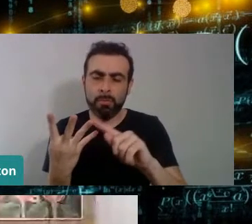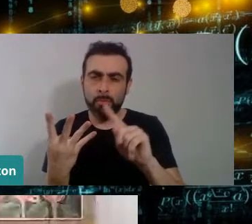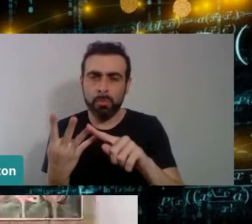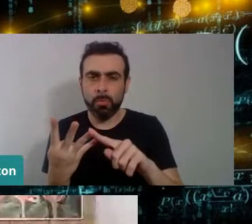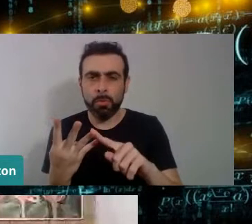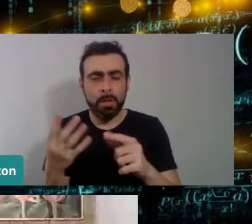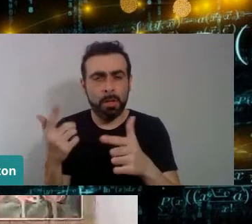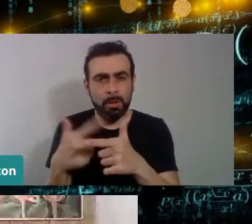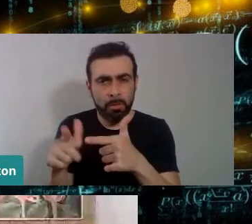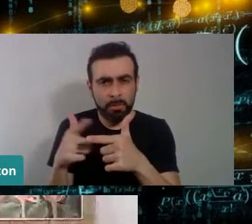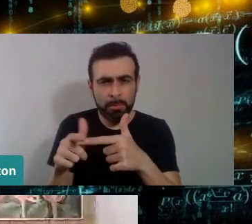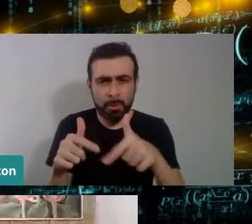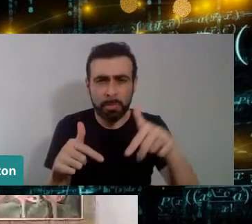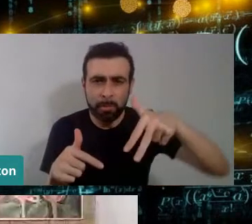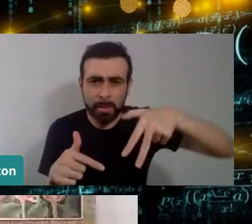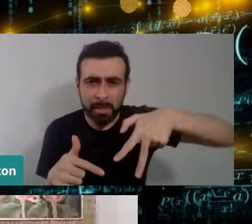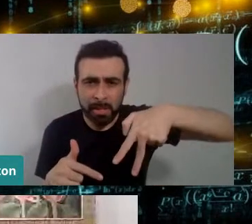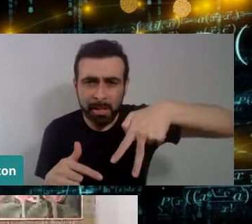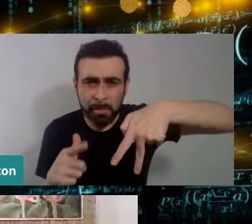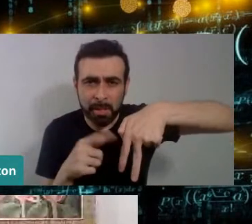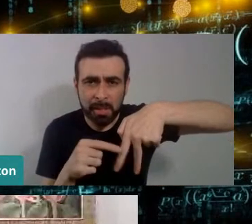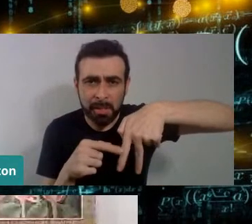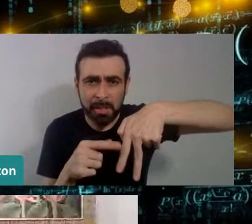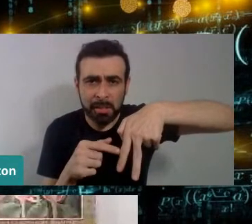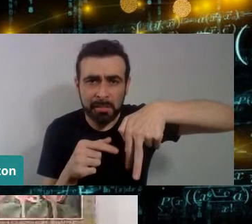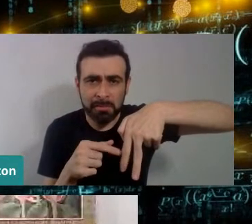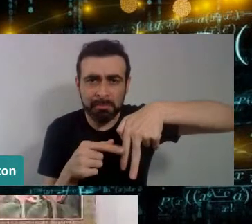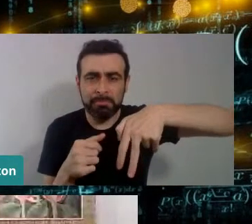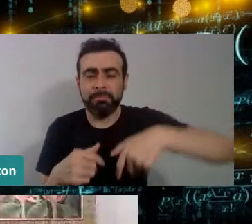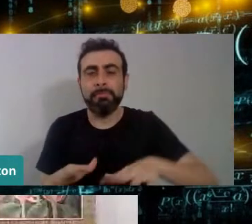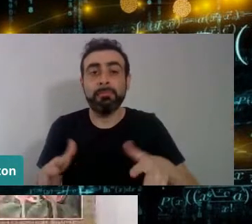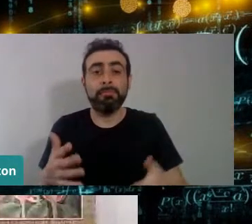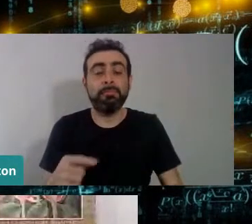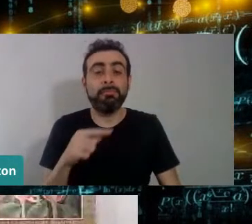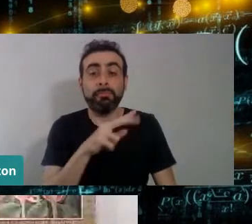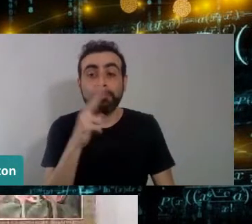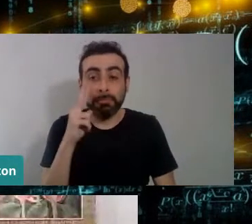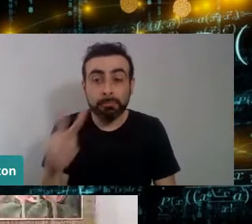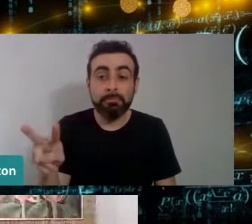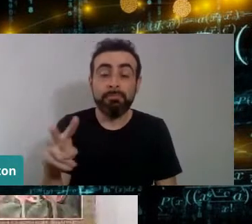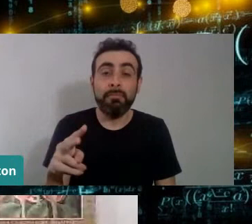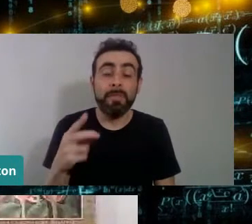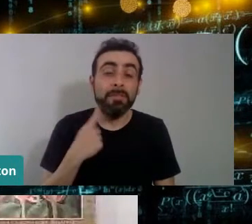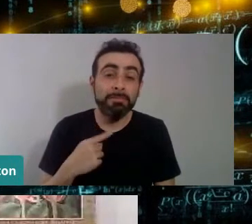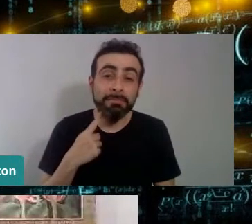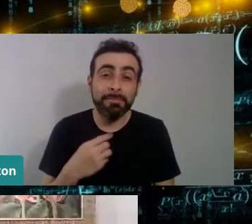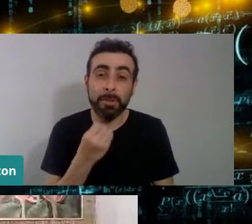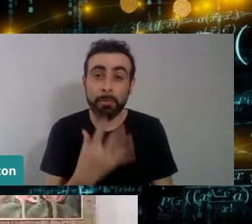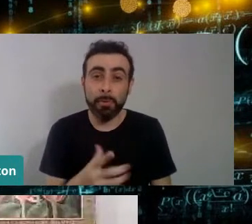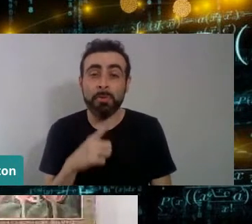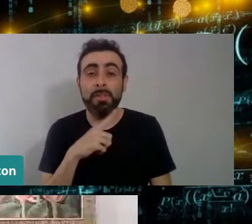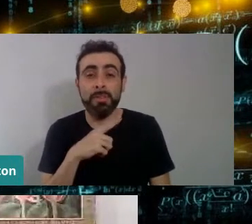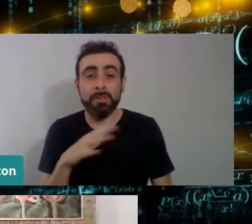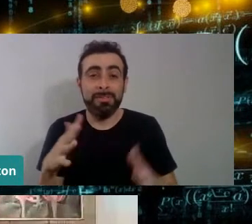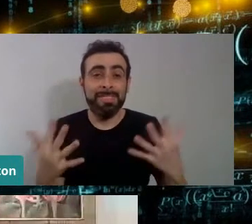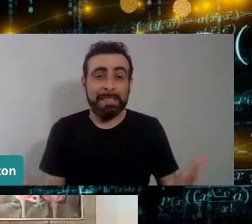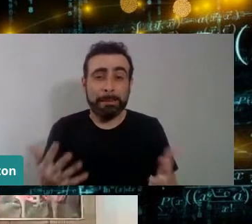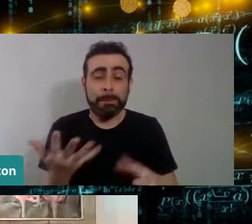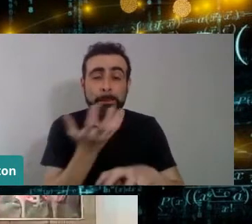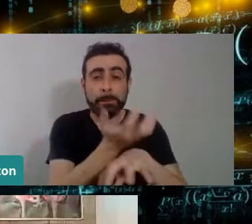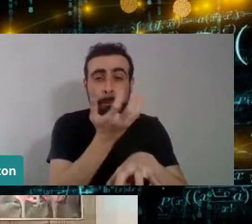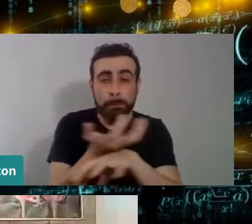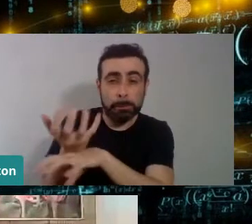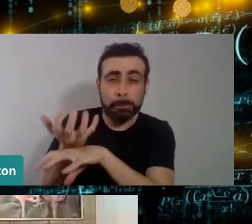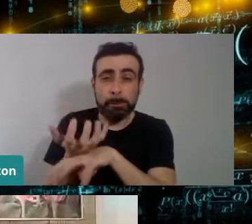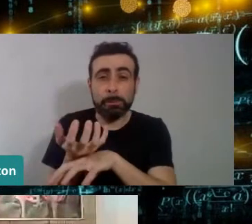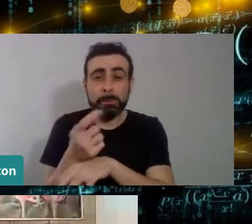dele. Mas foi, o pessoal tinha boa vontade. Eu notei que o nível, assim, como a matéria era meio, um